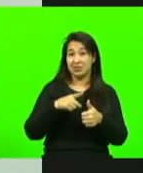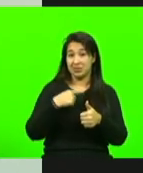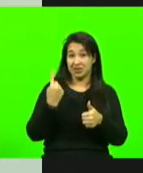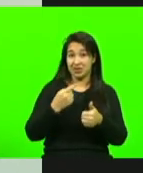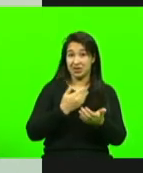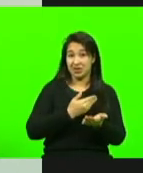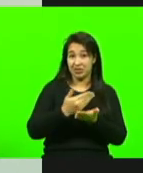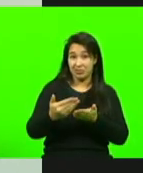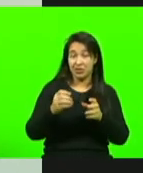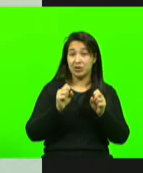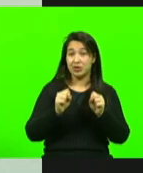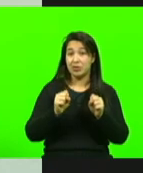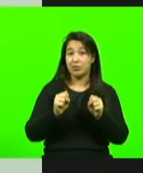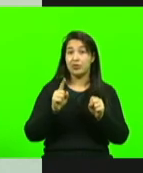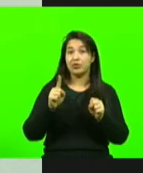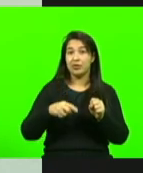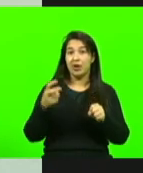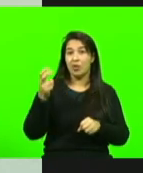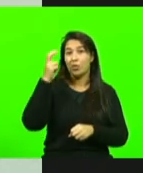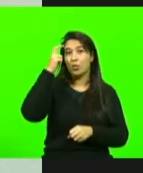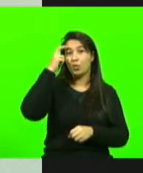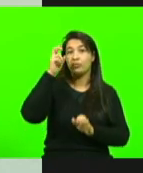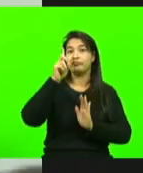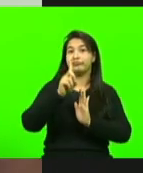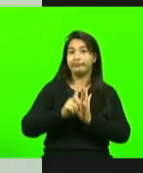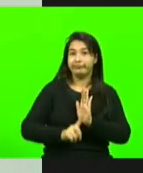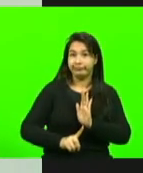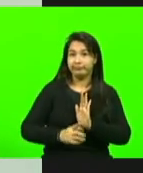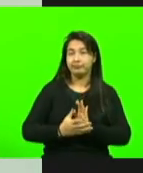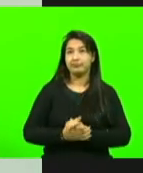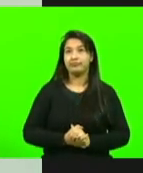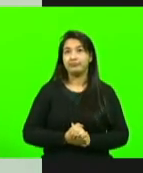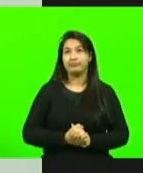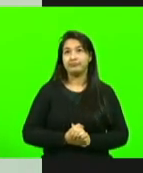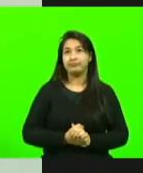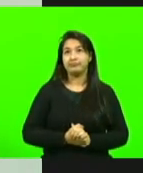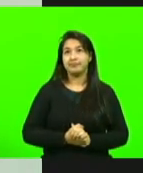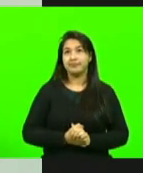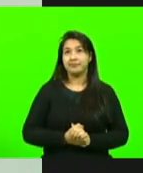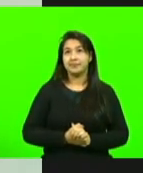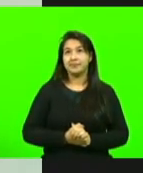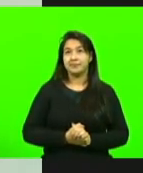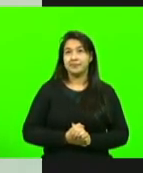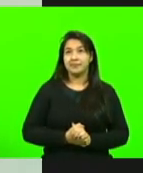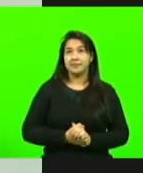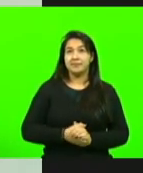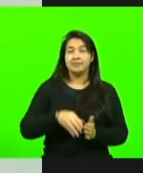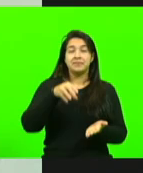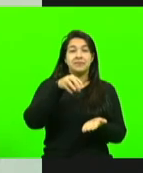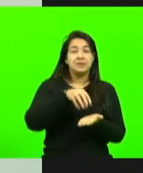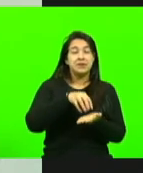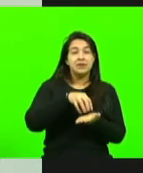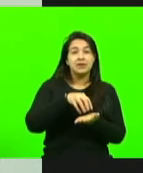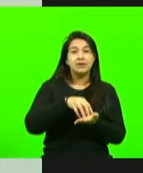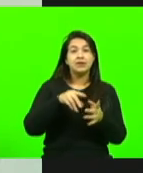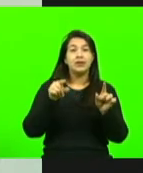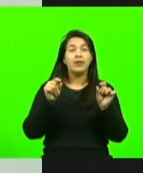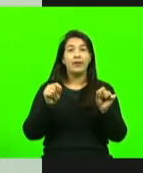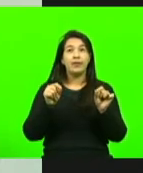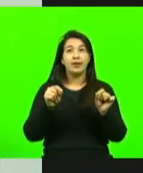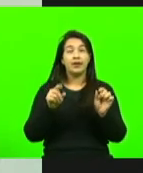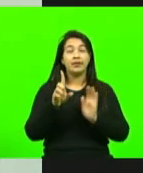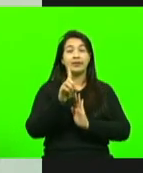reafirmar é cultura de direitos o pressuposto Central é que o